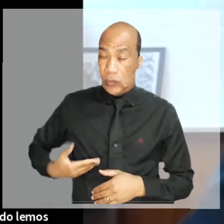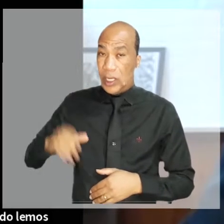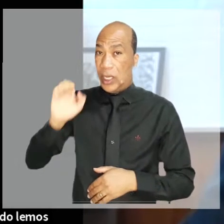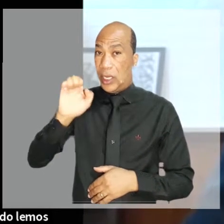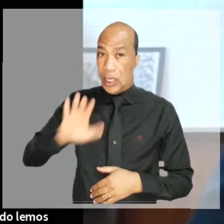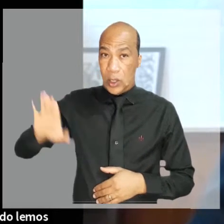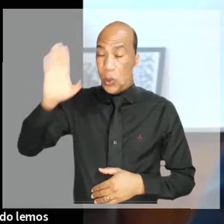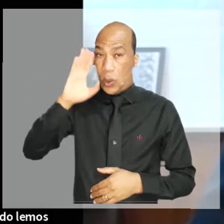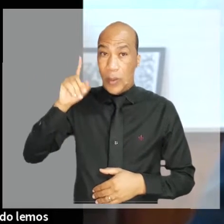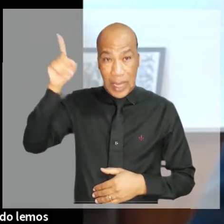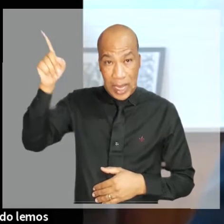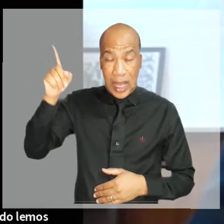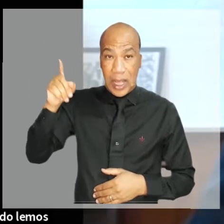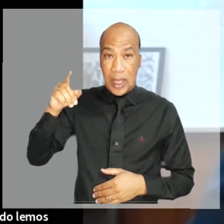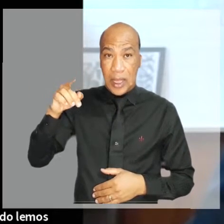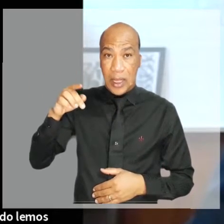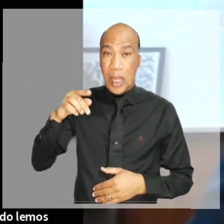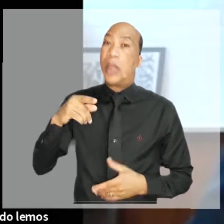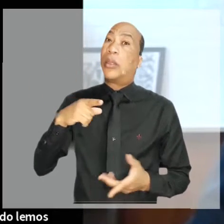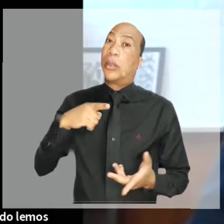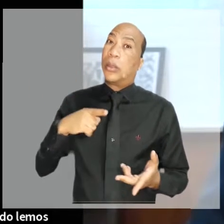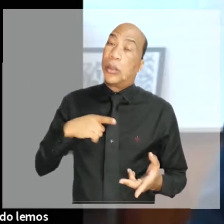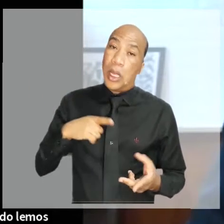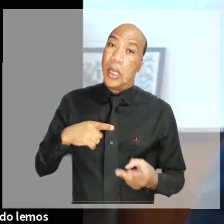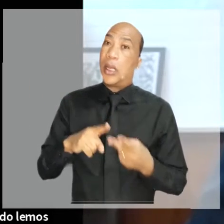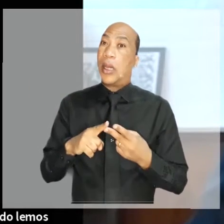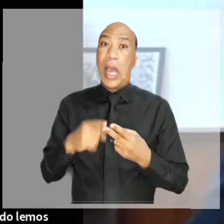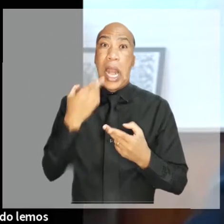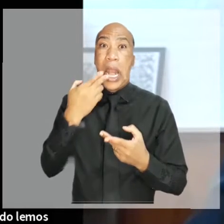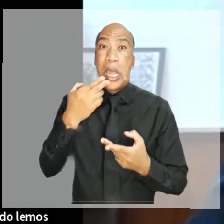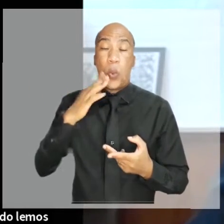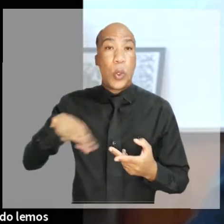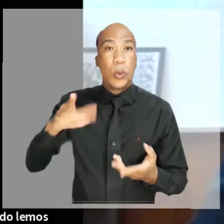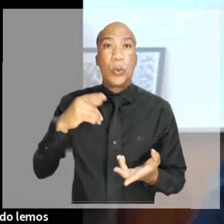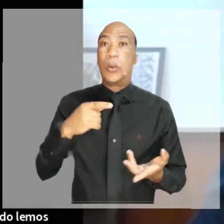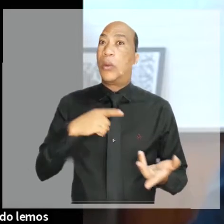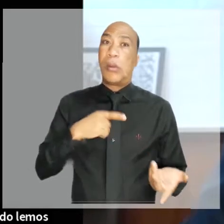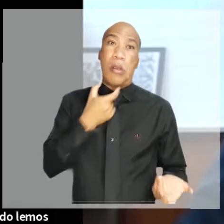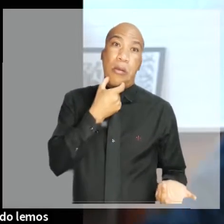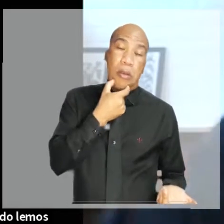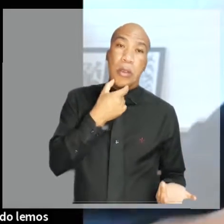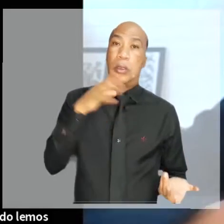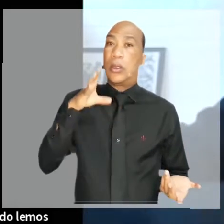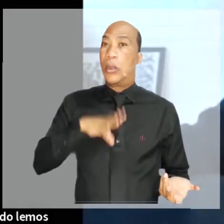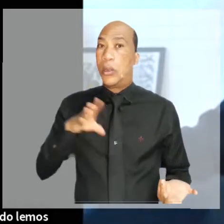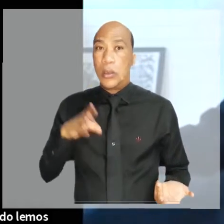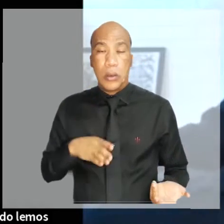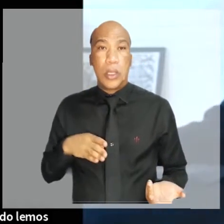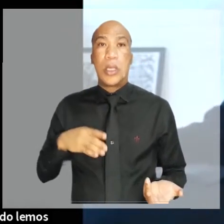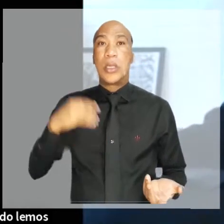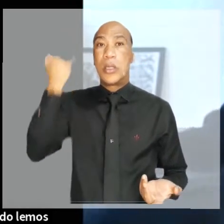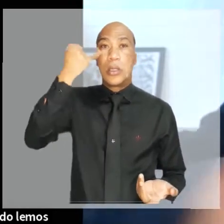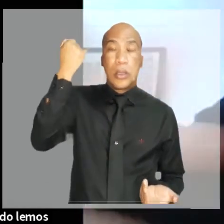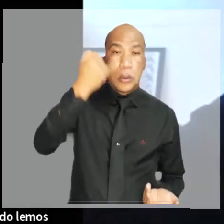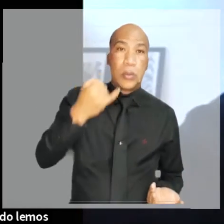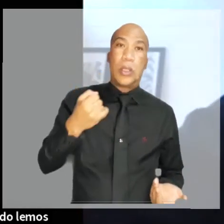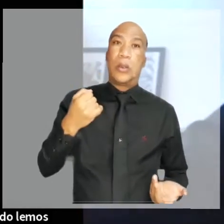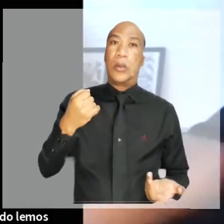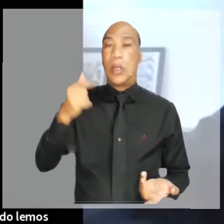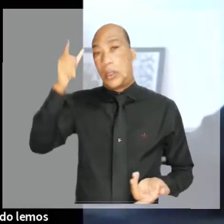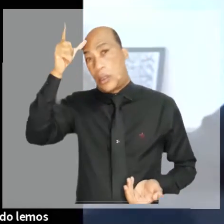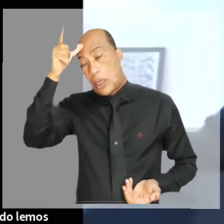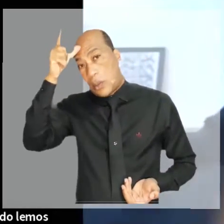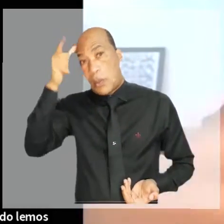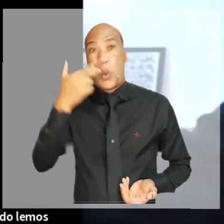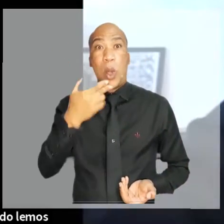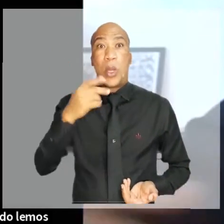em português, tem transcrições em espanhol, em inglês, em francês, em alemão e assim por diante. Então, o Parlamento Europeu ele gera, né,